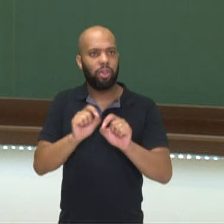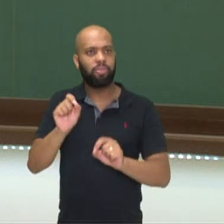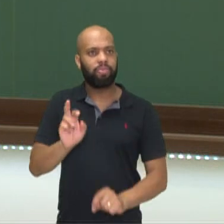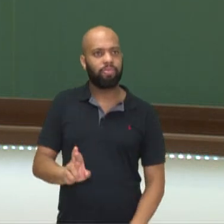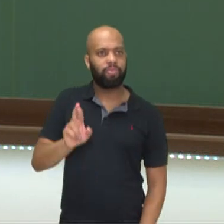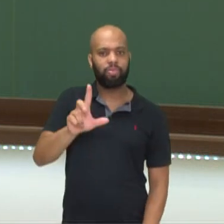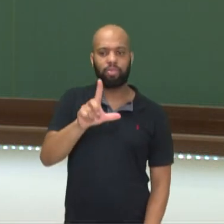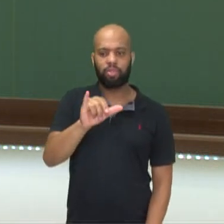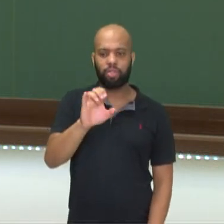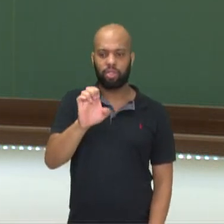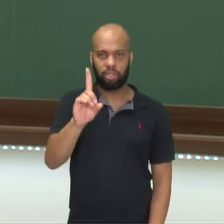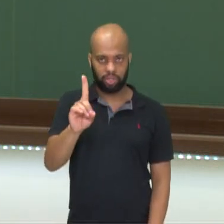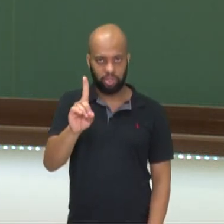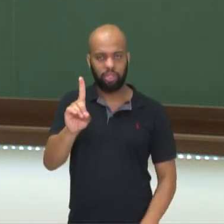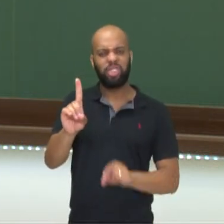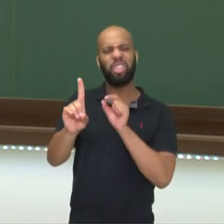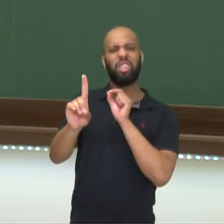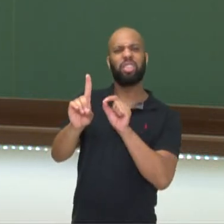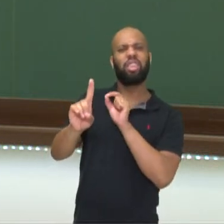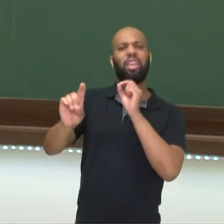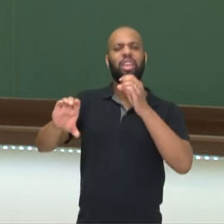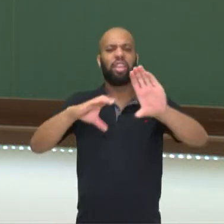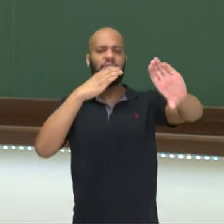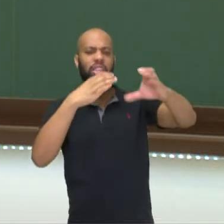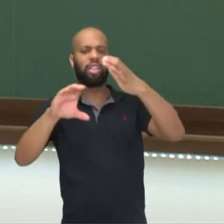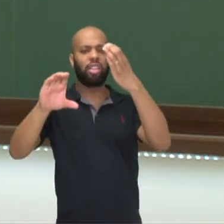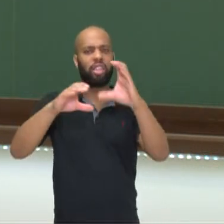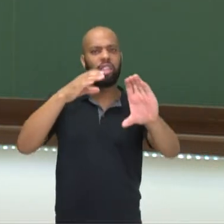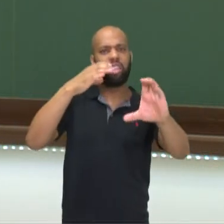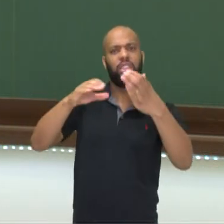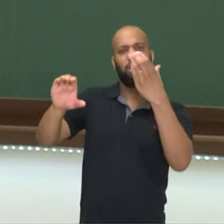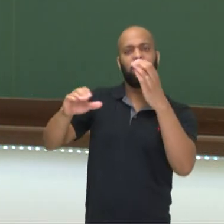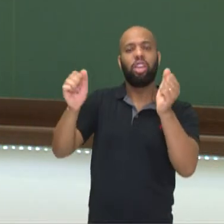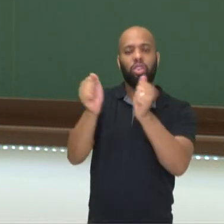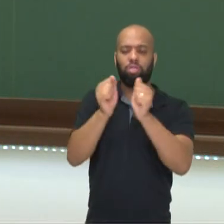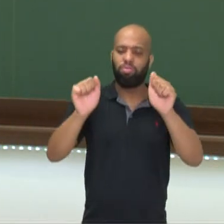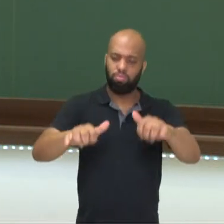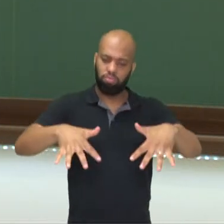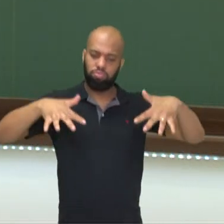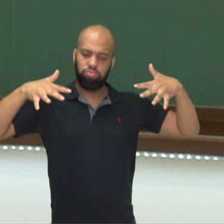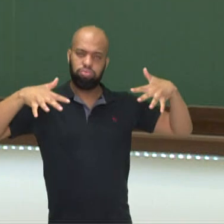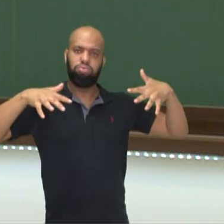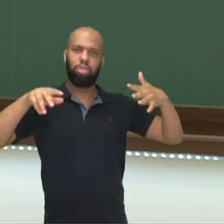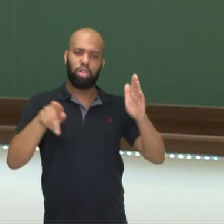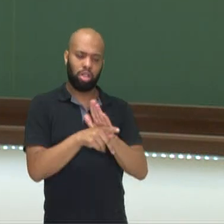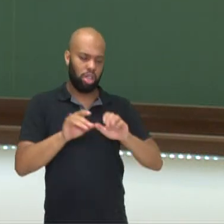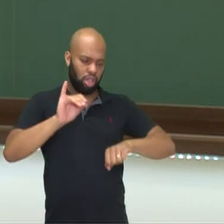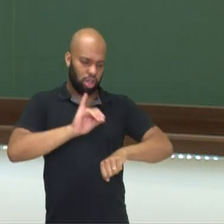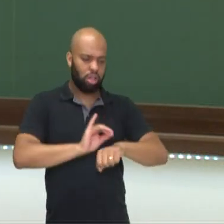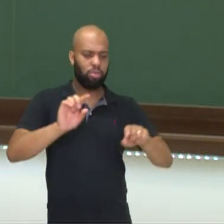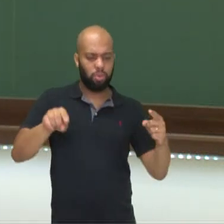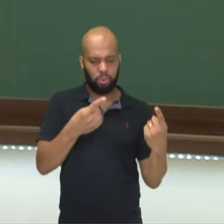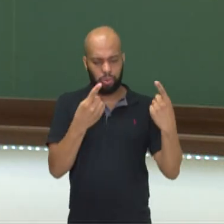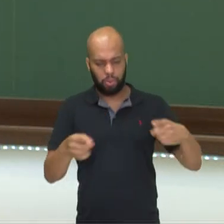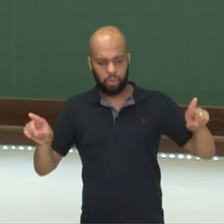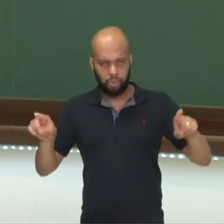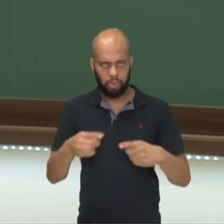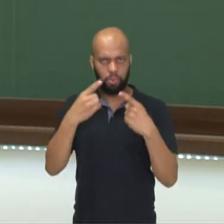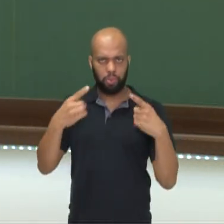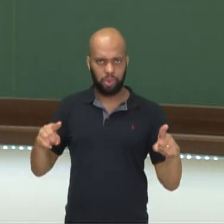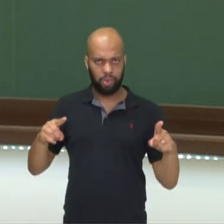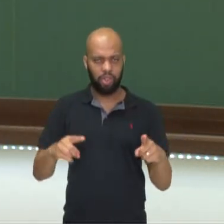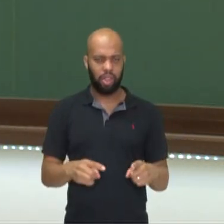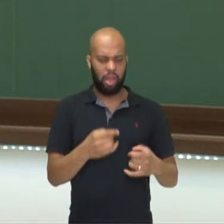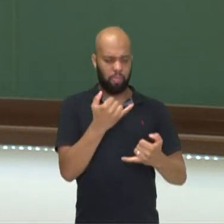que são cantos misturados com a orquestra, assim como Beethoven tinha feito com o coral na Nona Sinfonia. Então ele foi